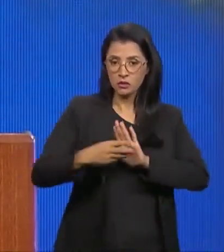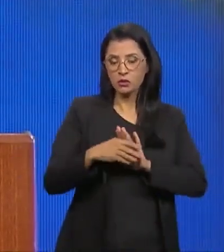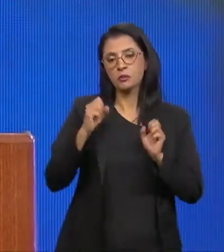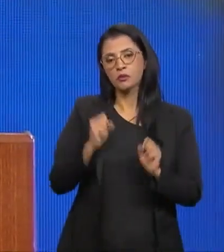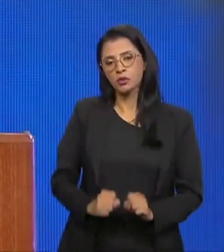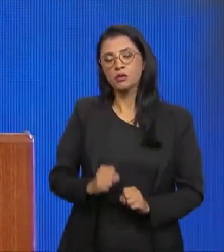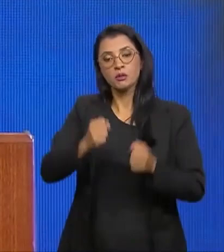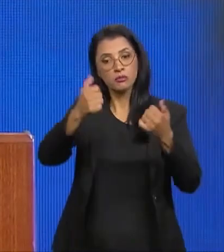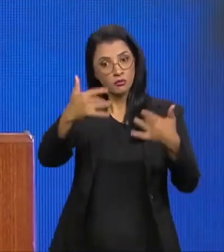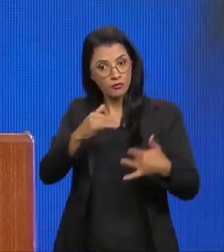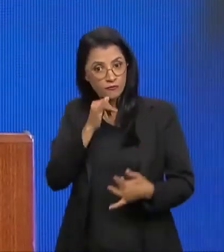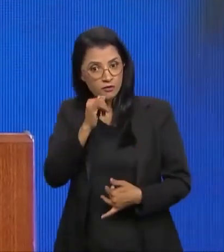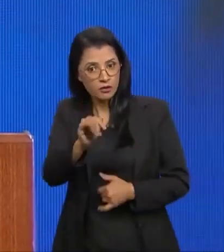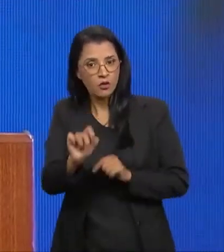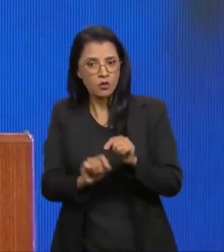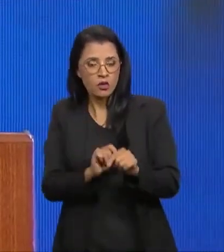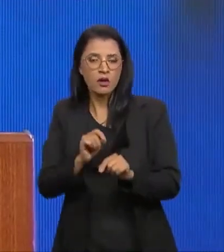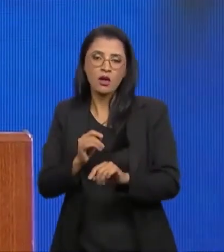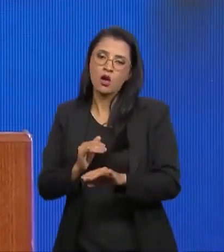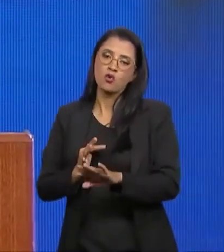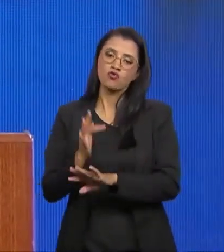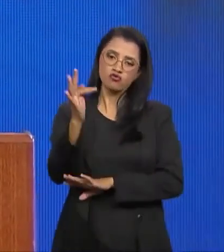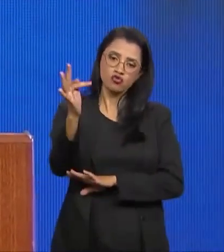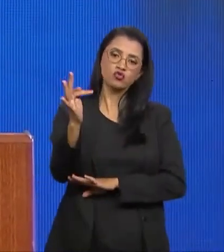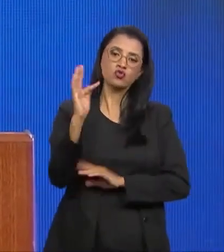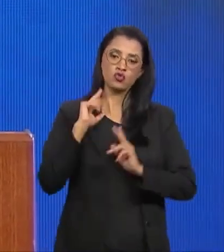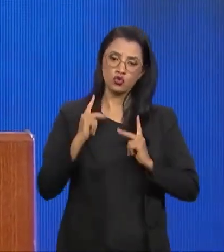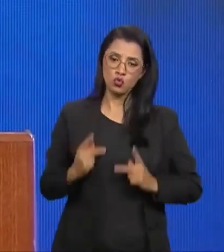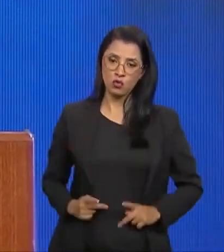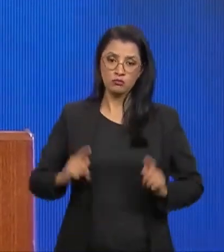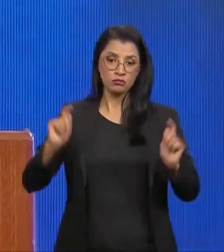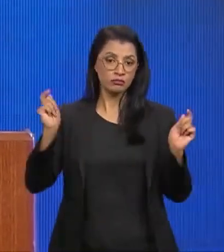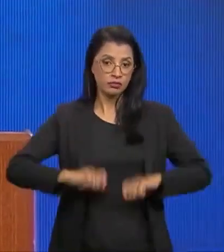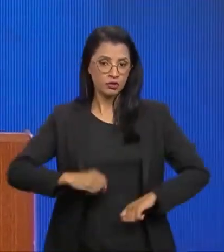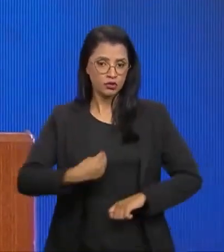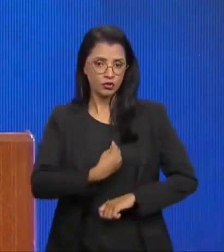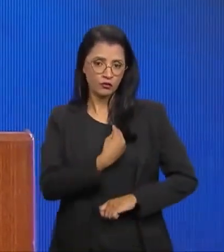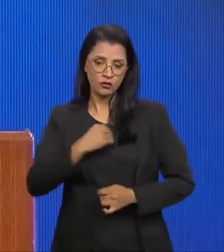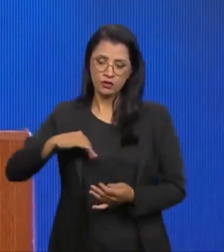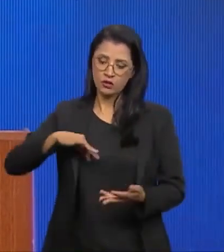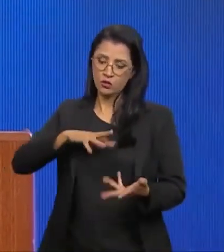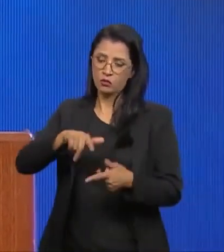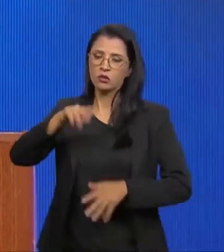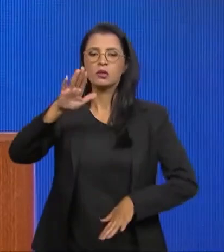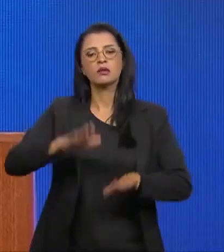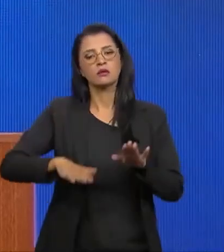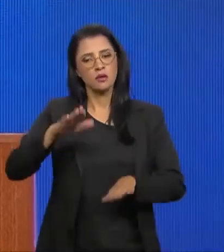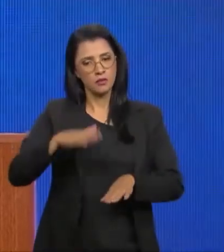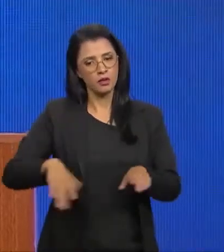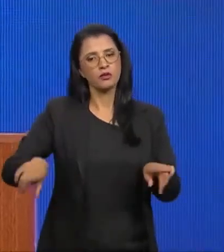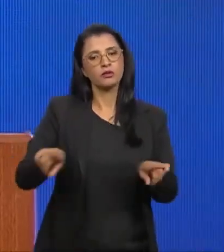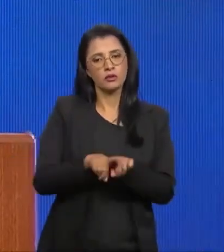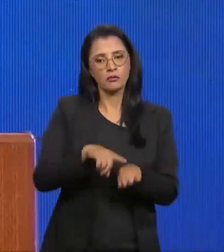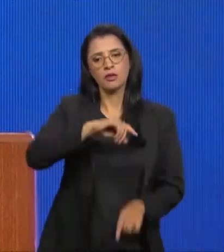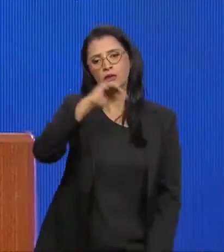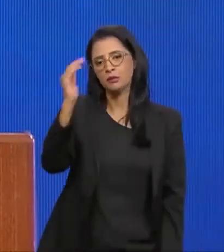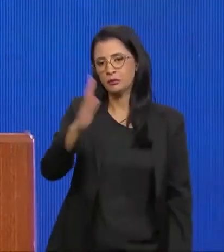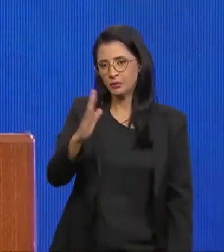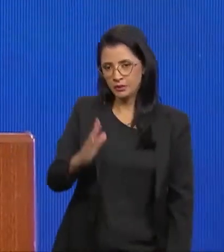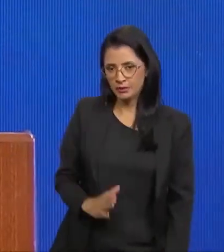o futuro da humanidade e as condições de vida no mundo dependem também do